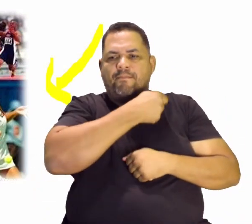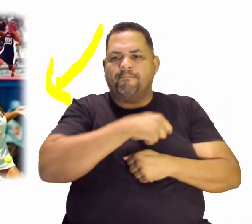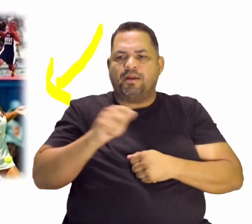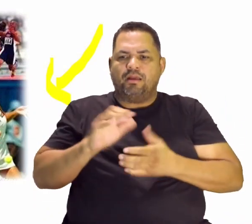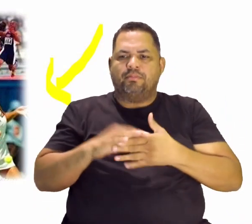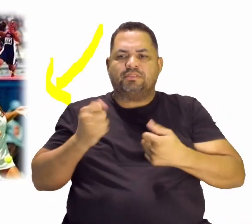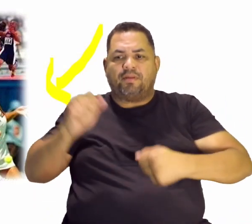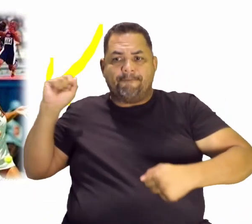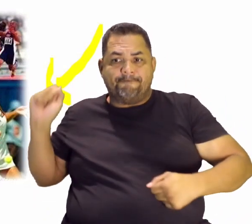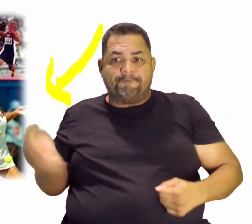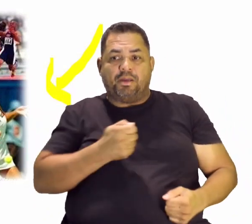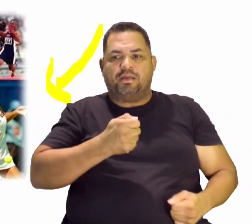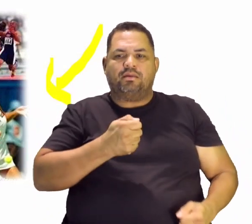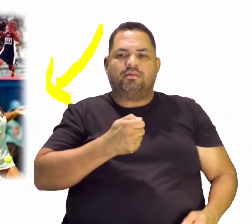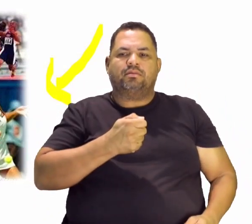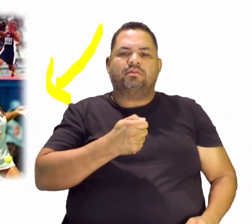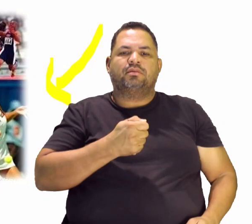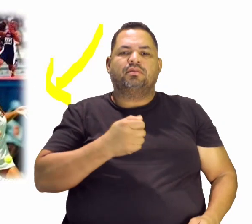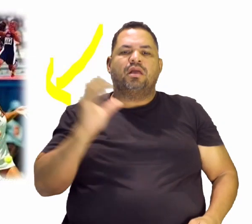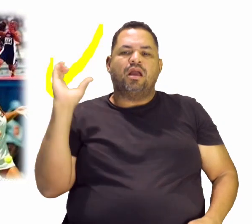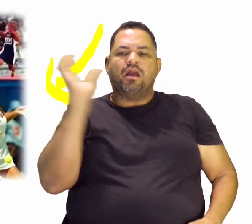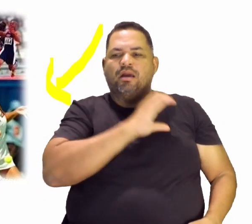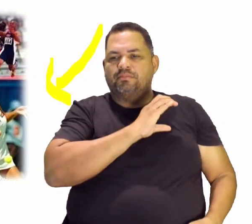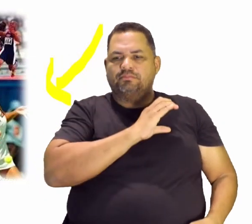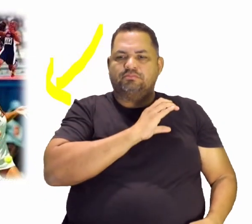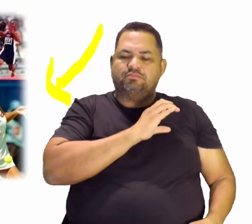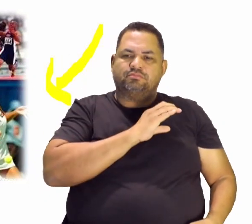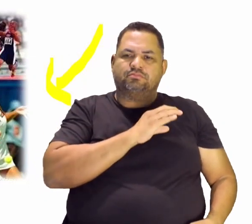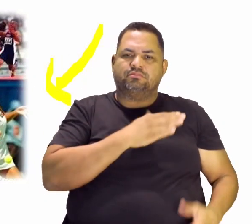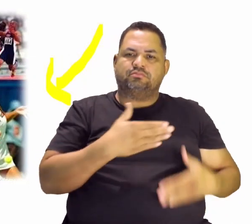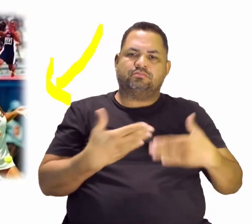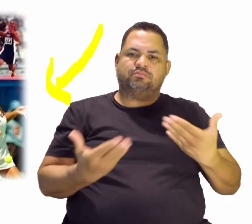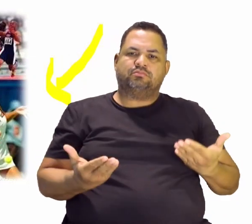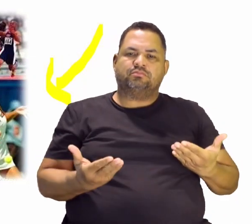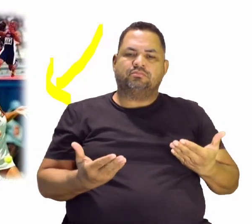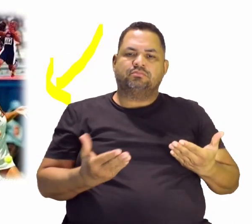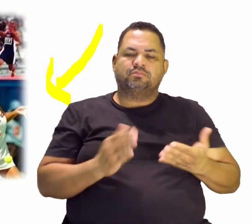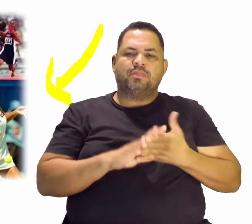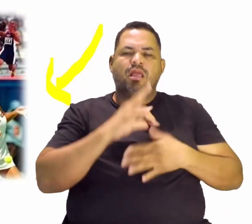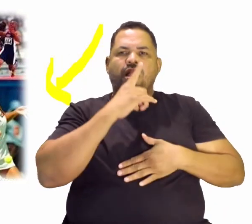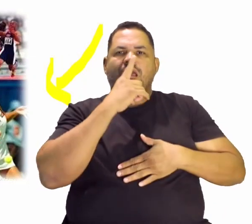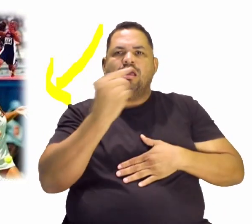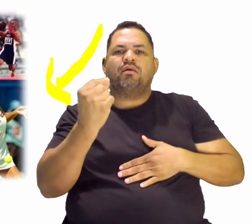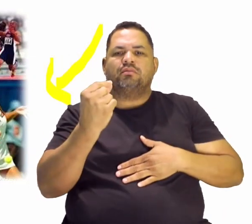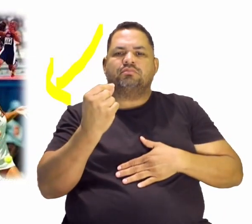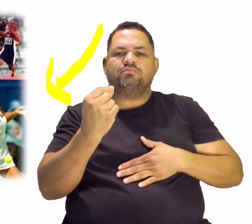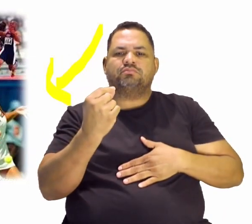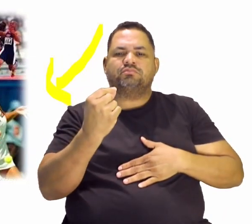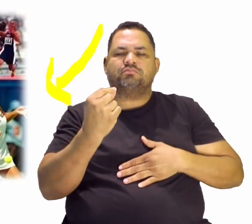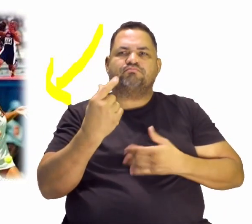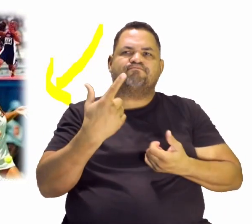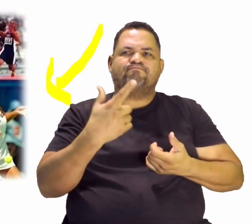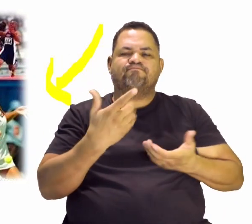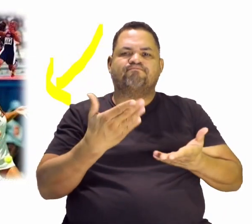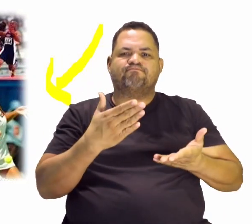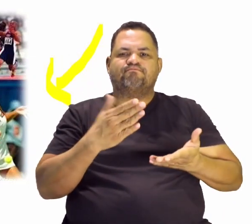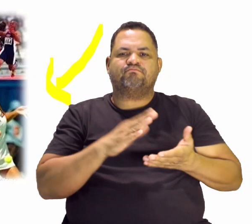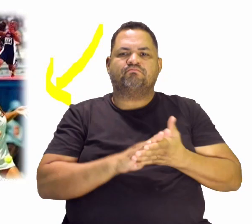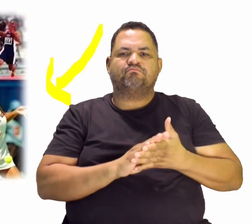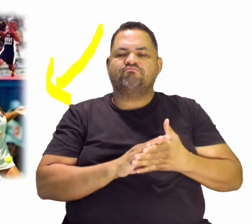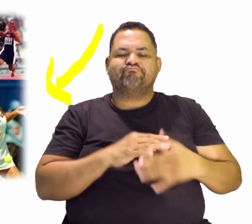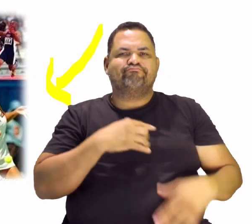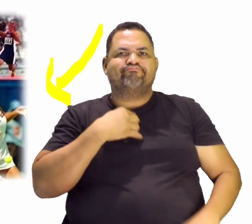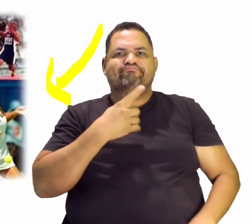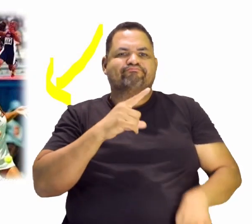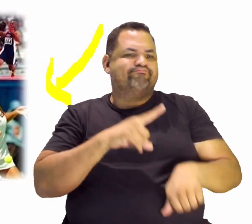rebater aquela bolinha de forma ágil, rápida, né? Uma velocidade ali não dá nem tempo, às vezes, de